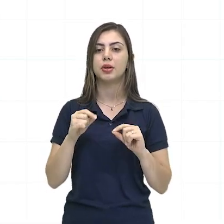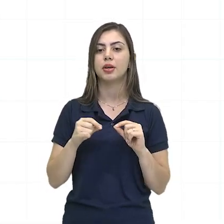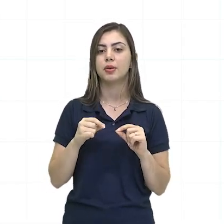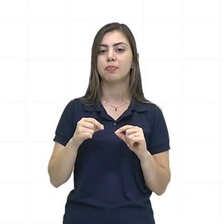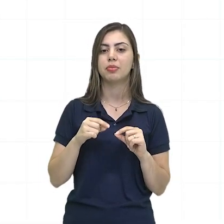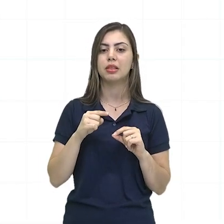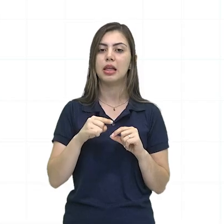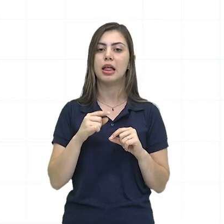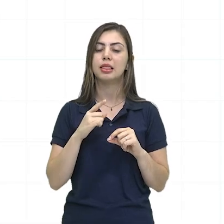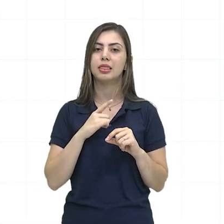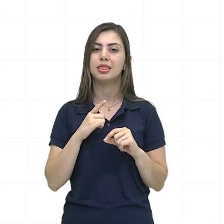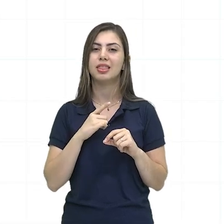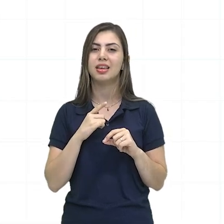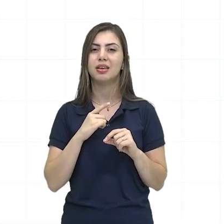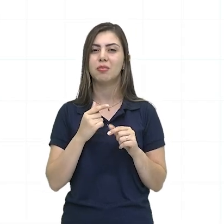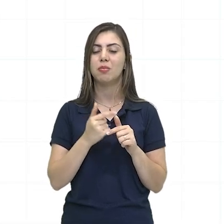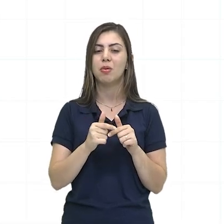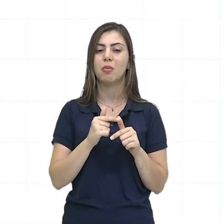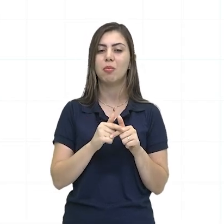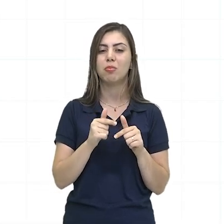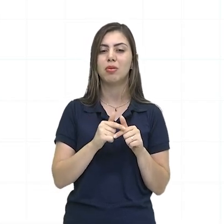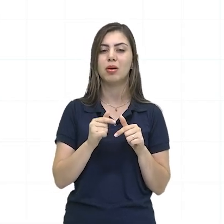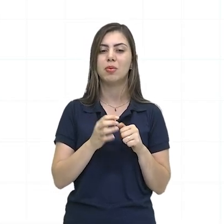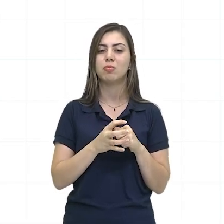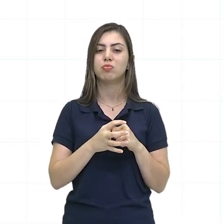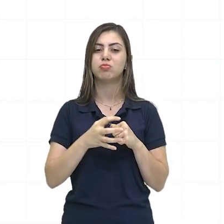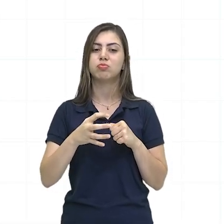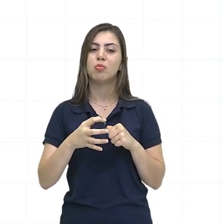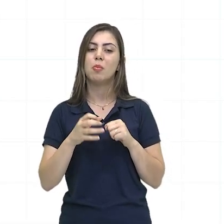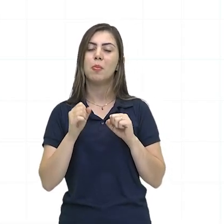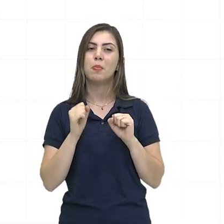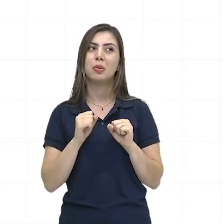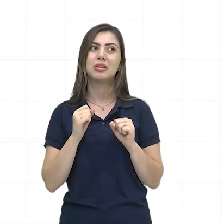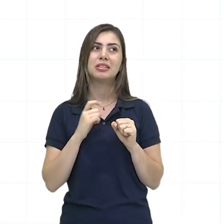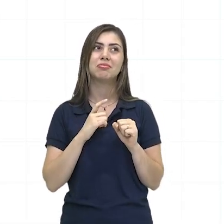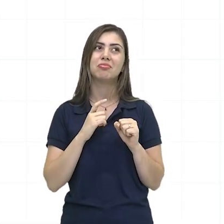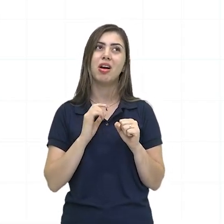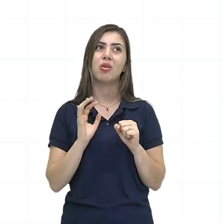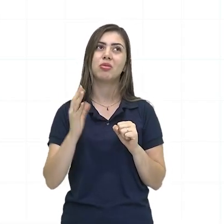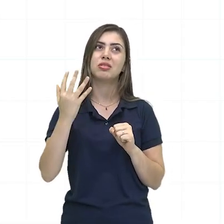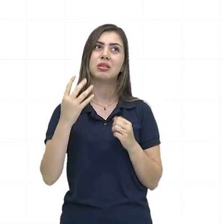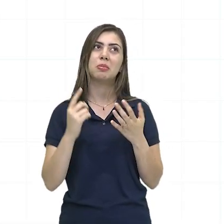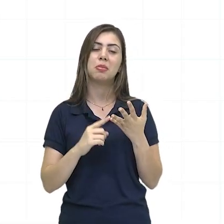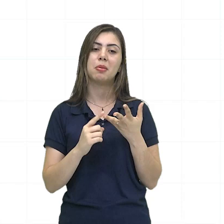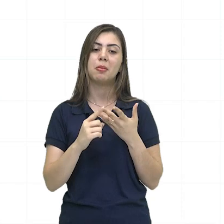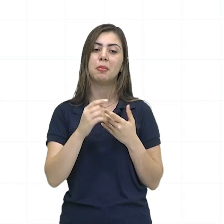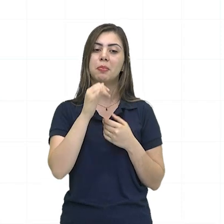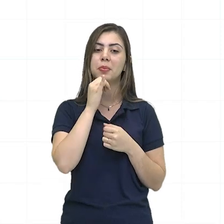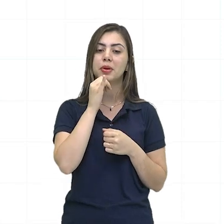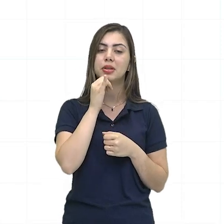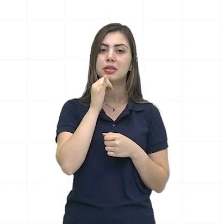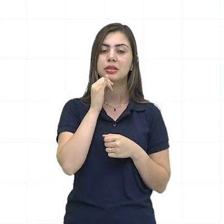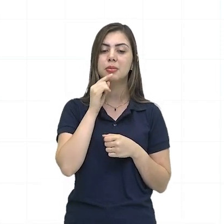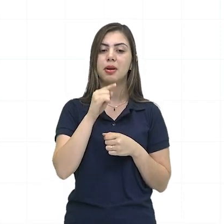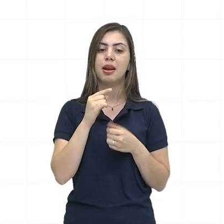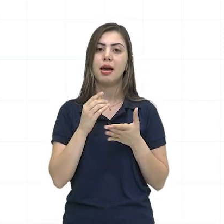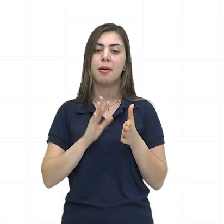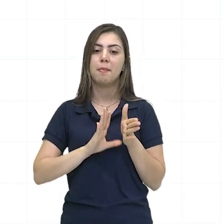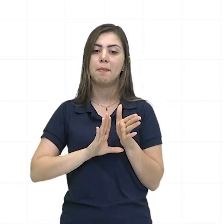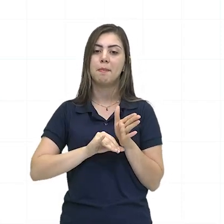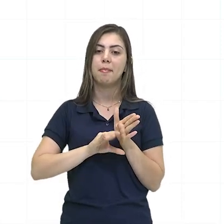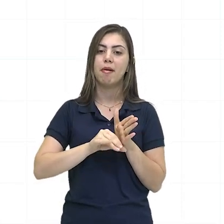das articulações, que podem ser causadas por diversos fatores, como infecções